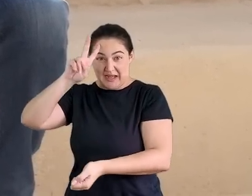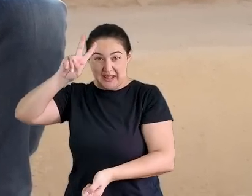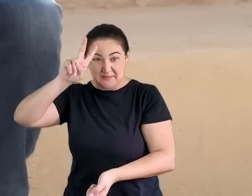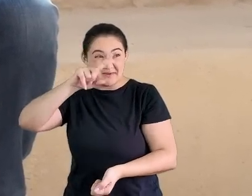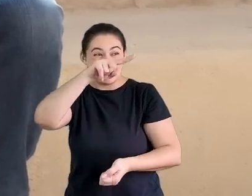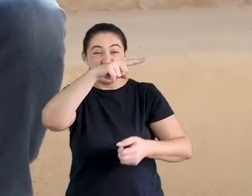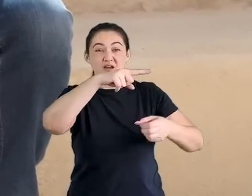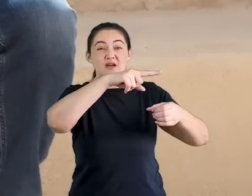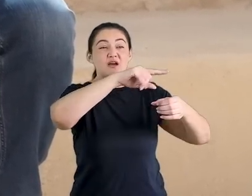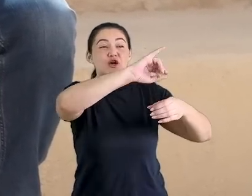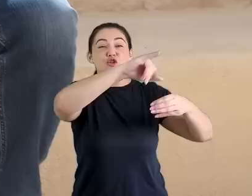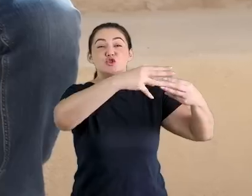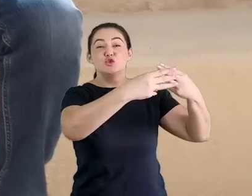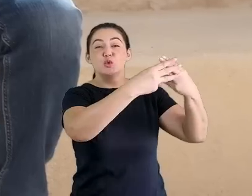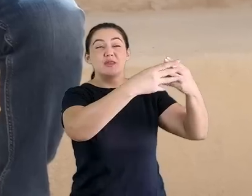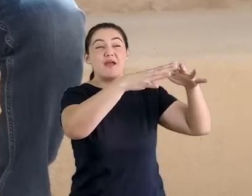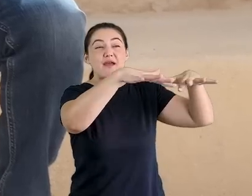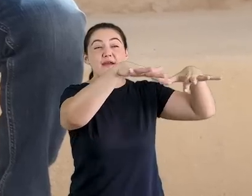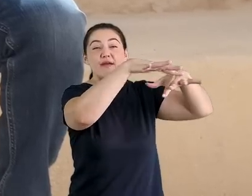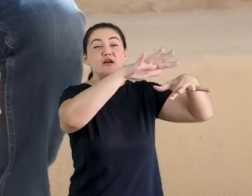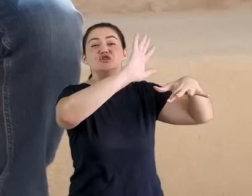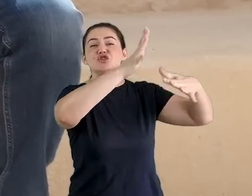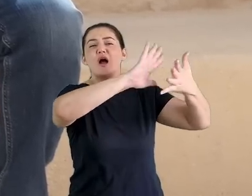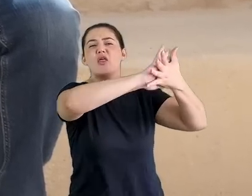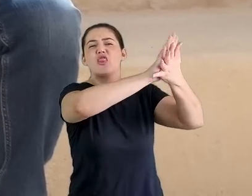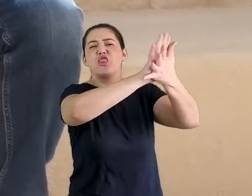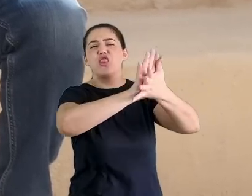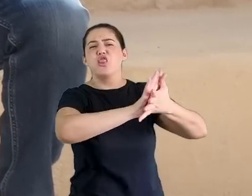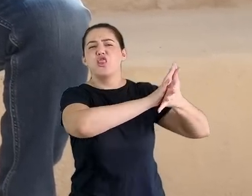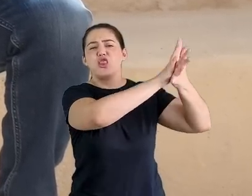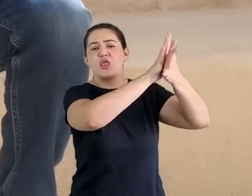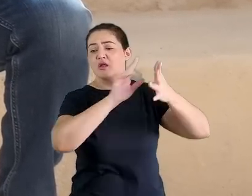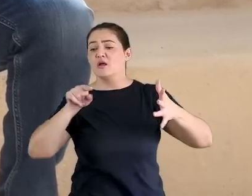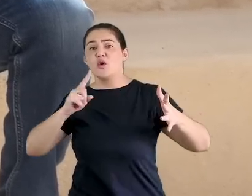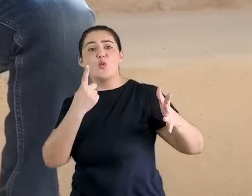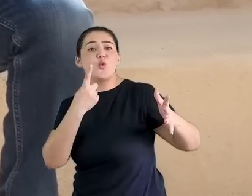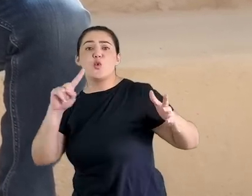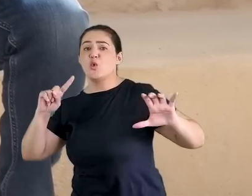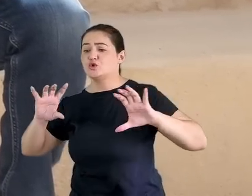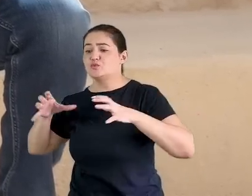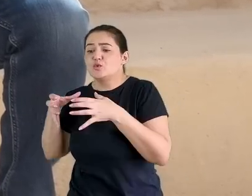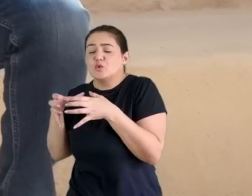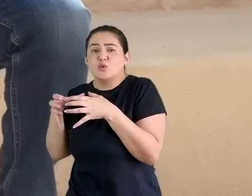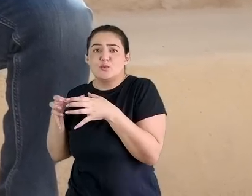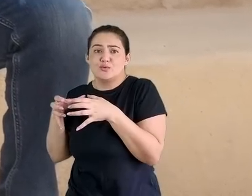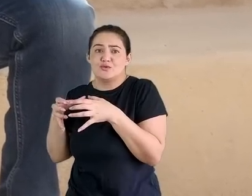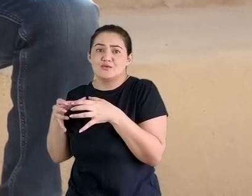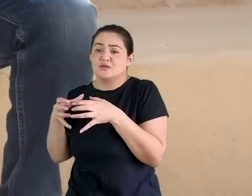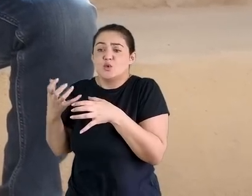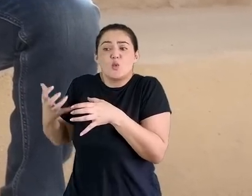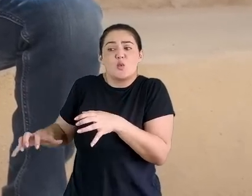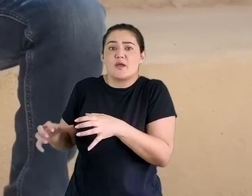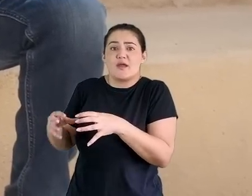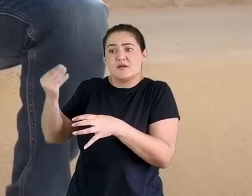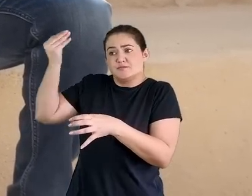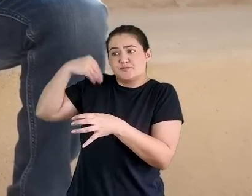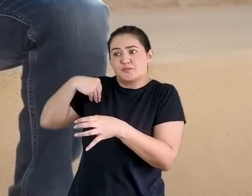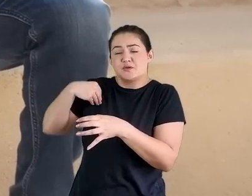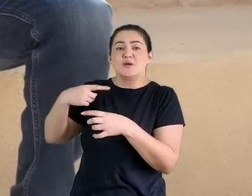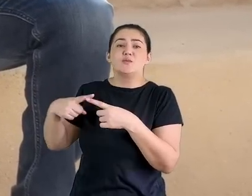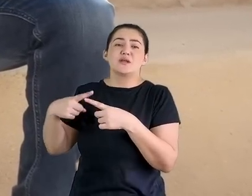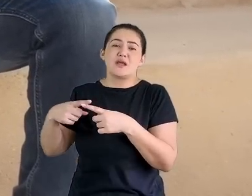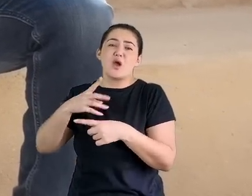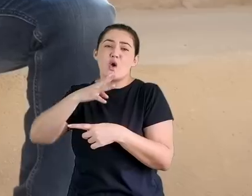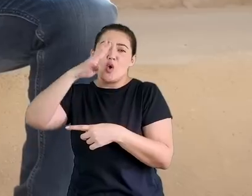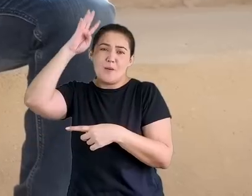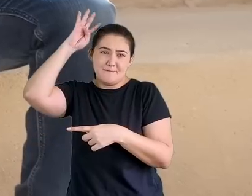e eles se recusam a se render. Quero dizer, os romanos eram muito poucos. Sim, claro que eles tinham que fazer todas as obras e